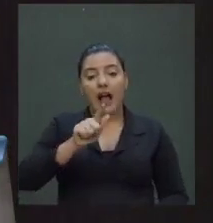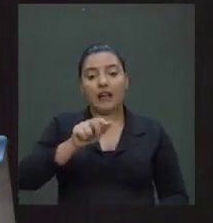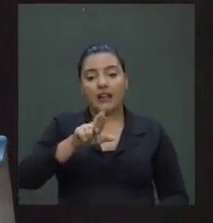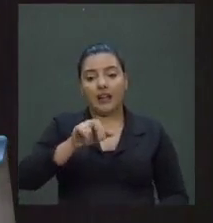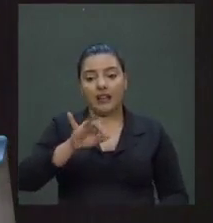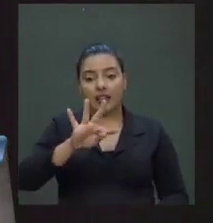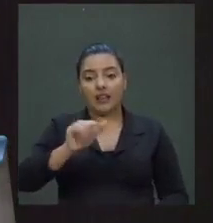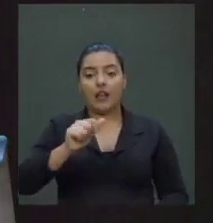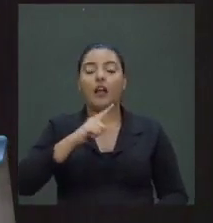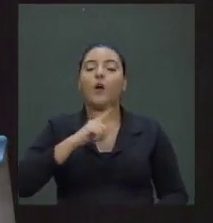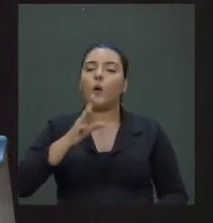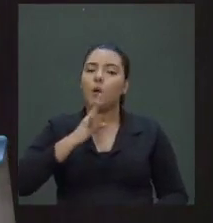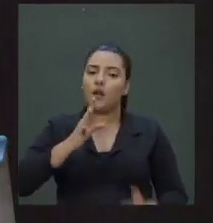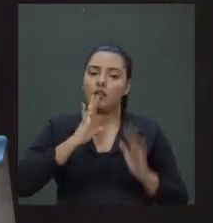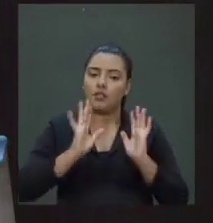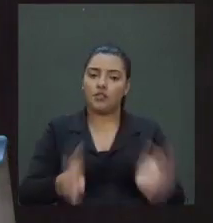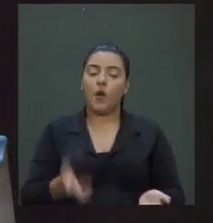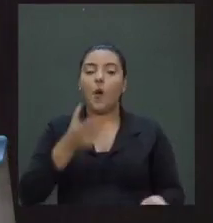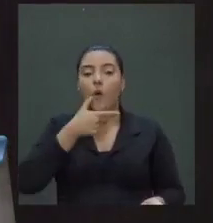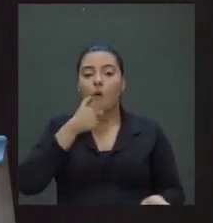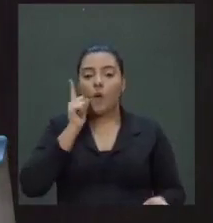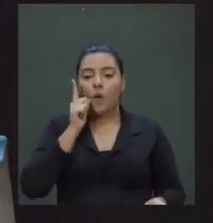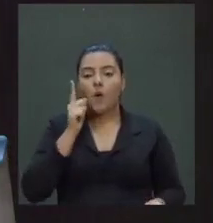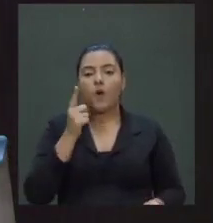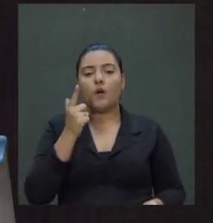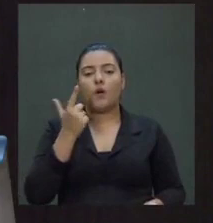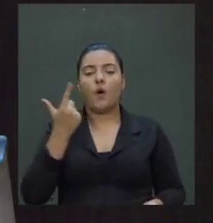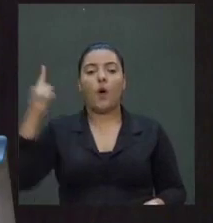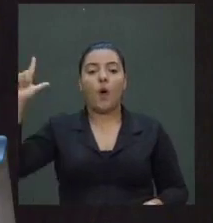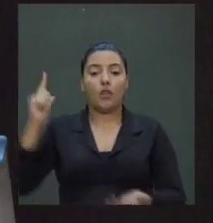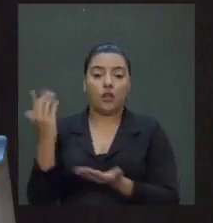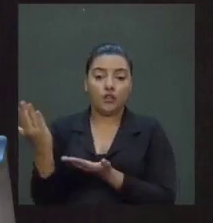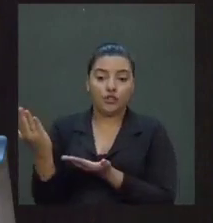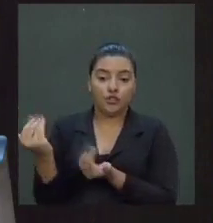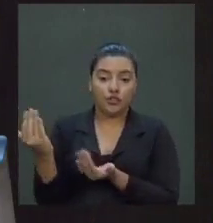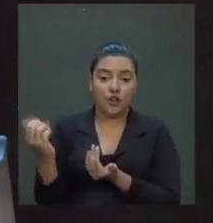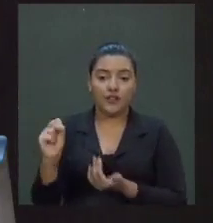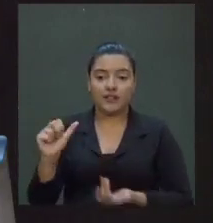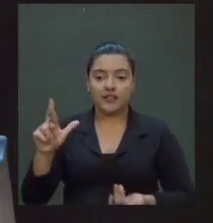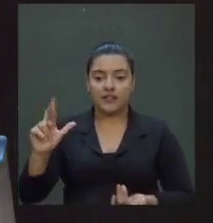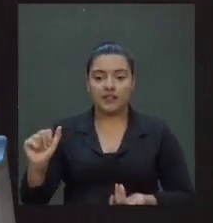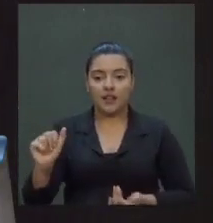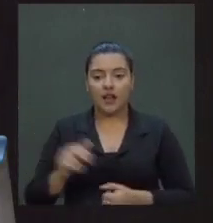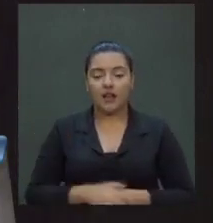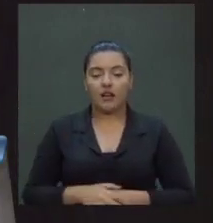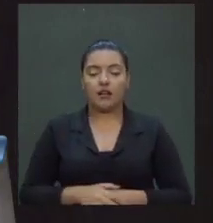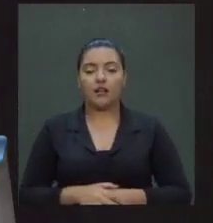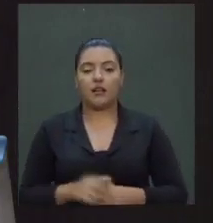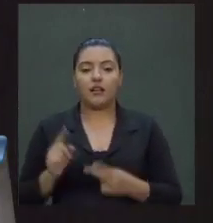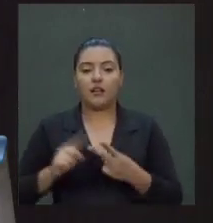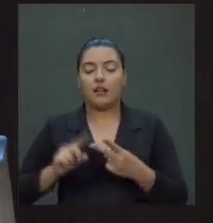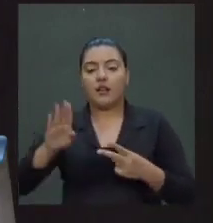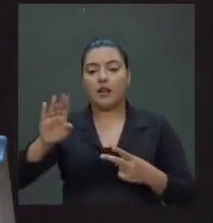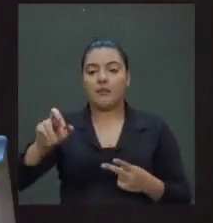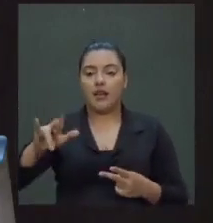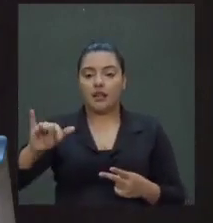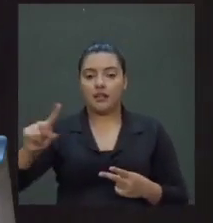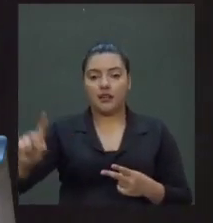figura internacionalmente conhecida, foi citada ontem por uma outra jovem, a Sara, e por uma outra jovem, a